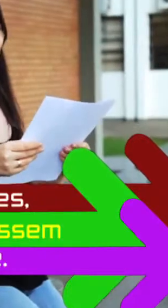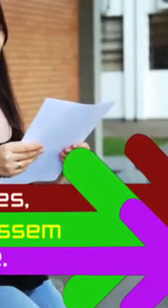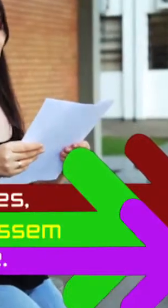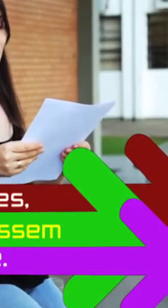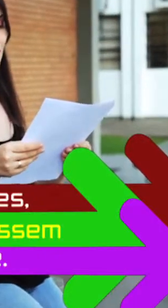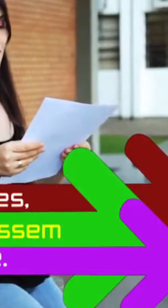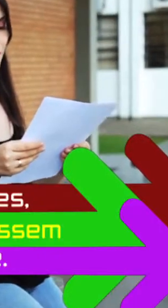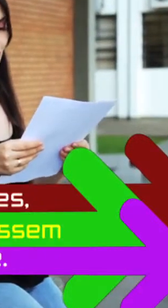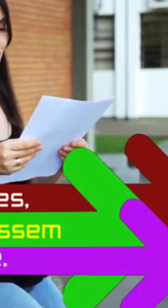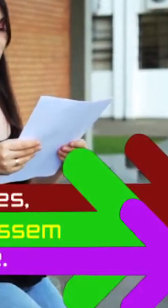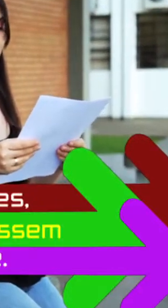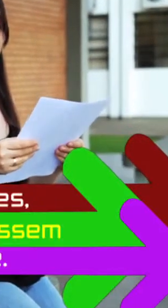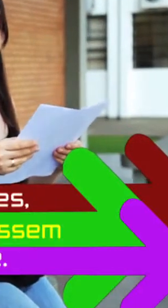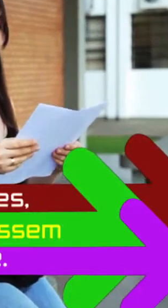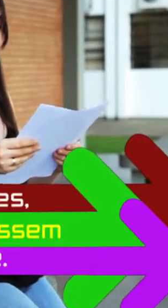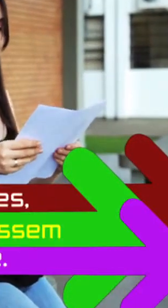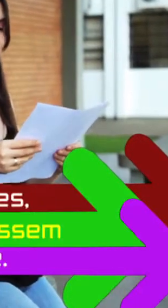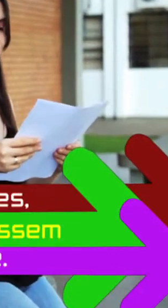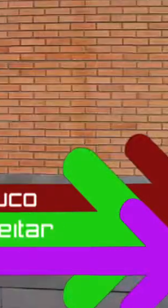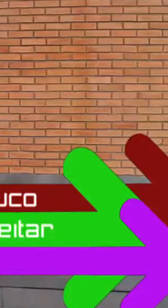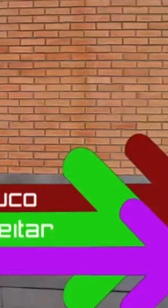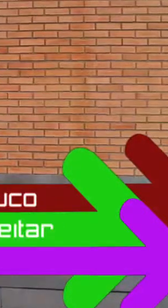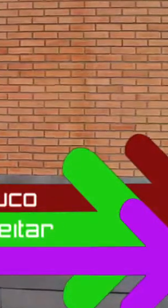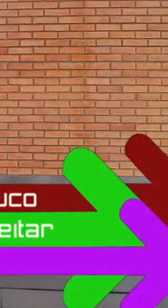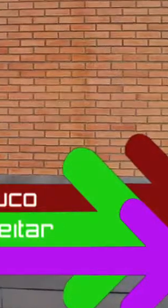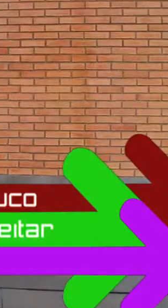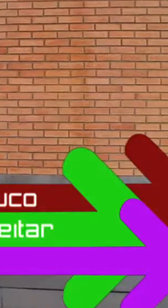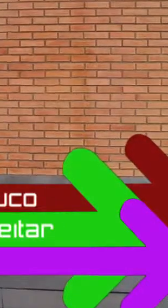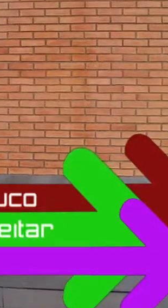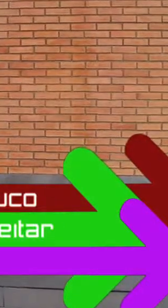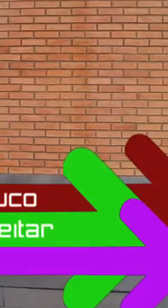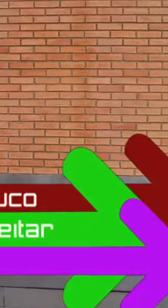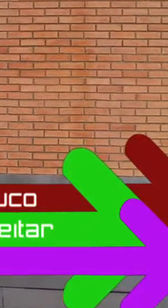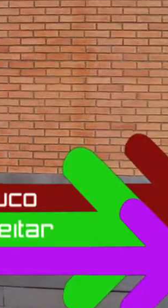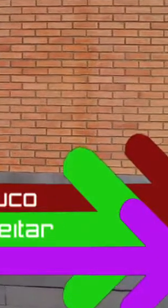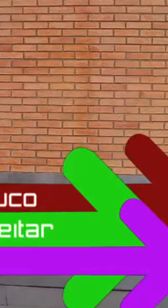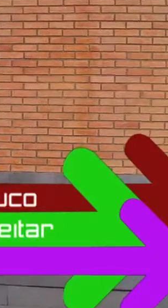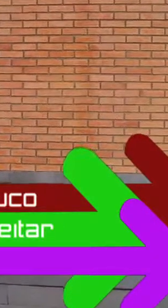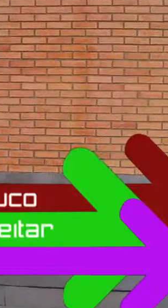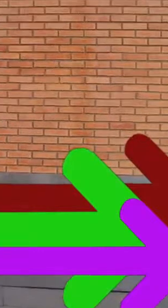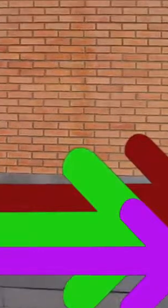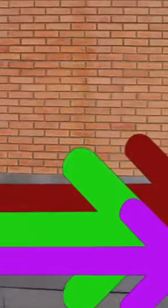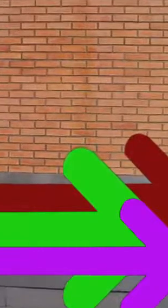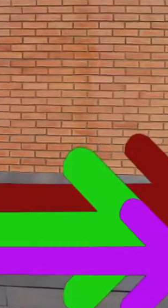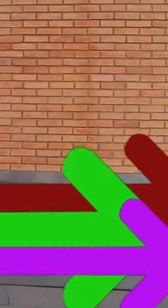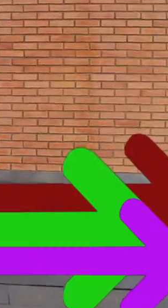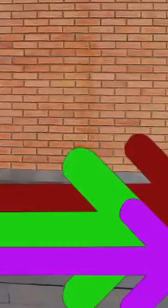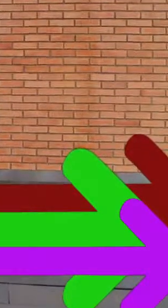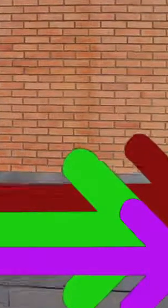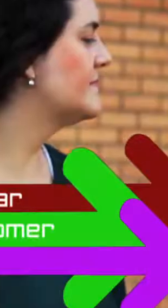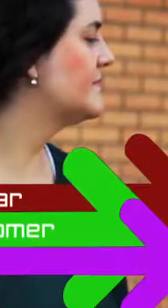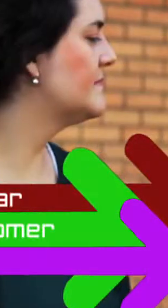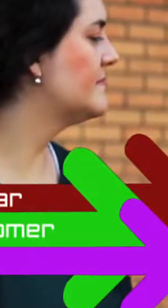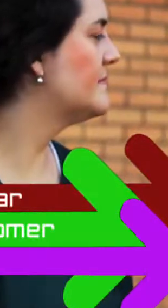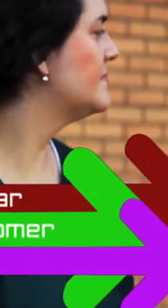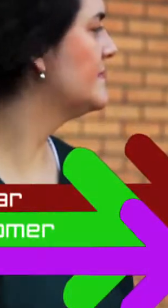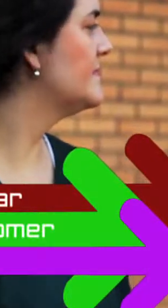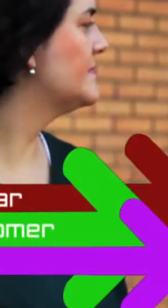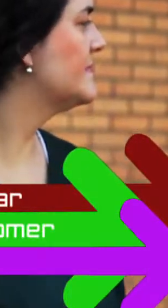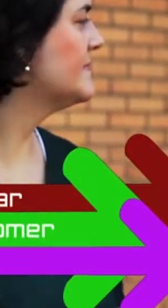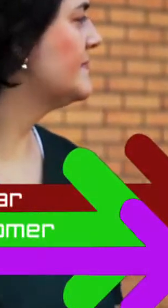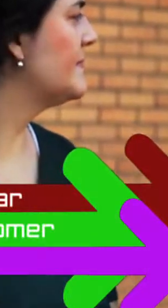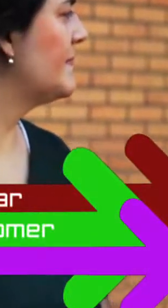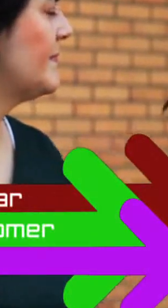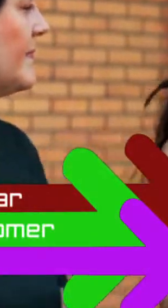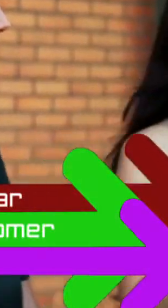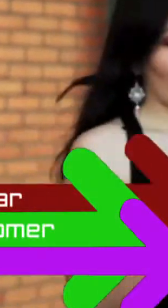que era natural que fizessem piada por ele ser diferente. Mesmo tendo demorado um pouco, os outros cães começaram a aceitar a escolha de Pipo. Vitória também começou